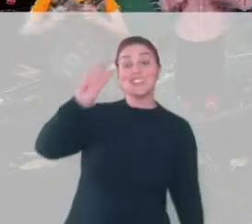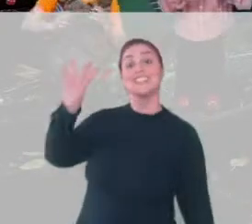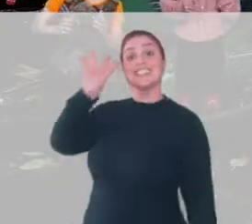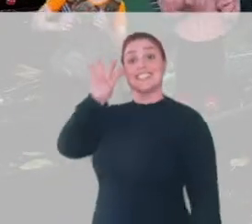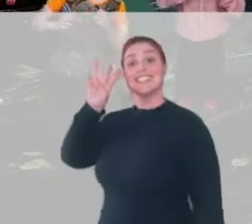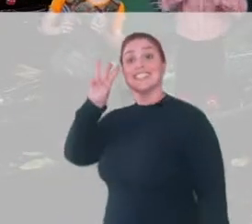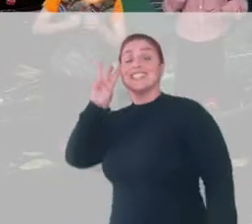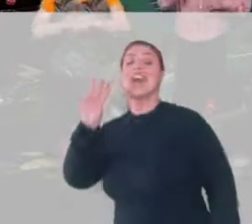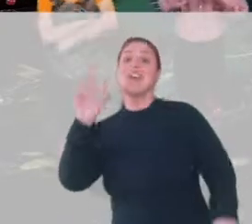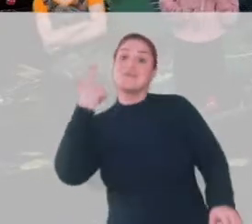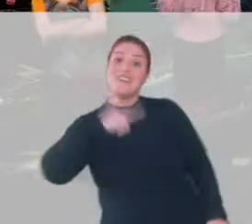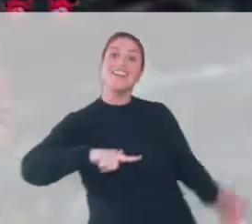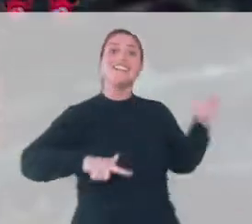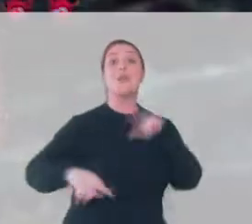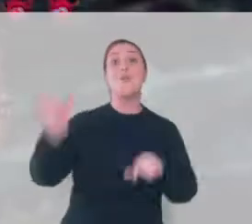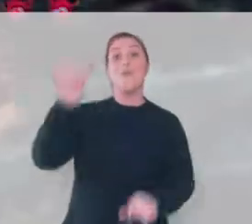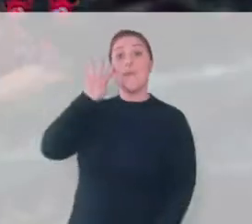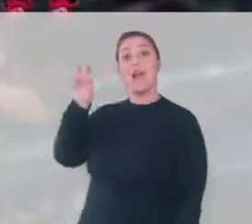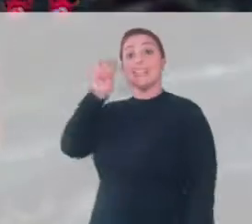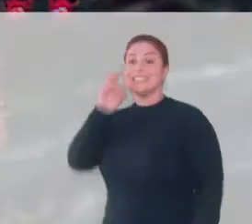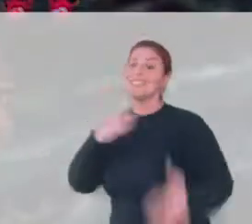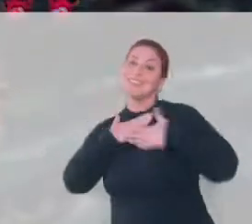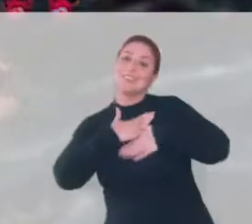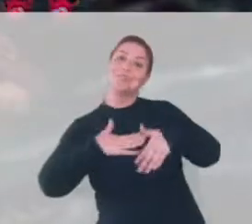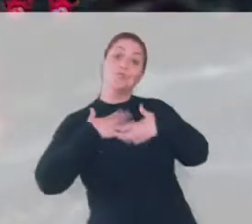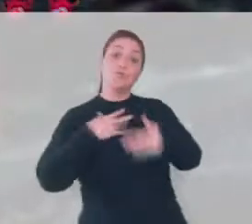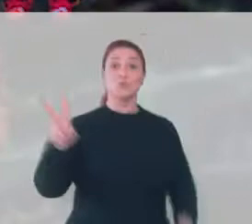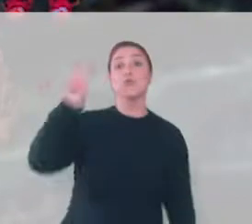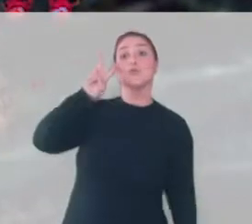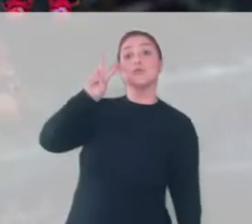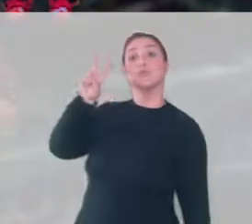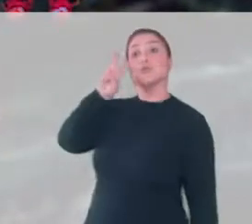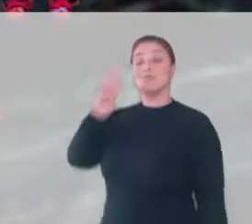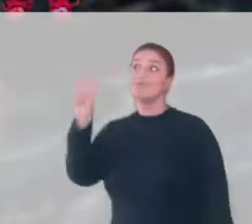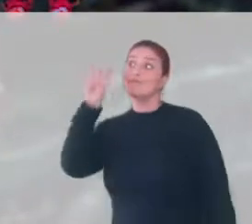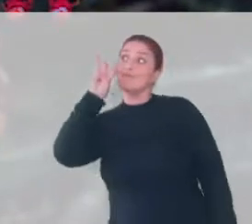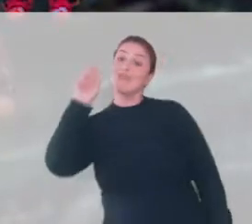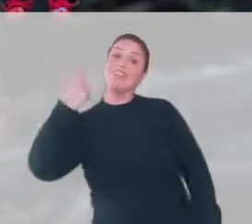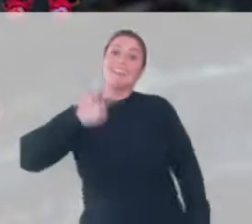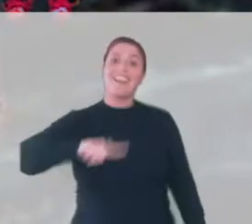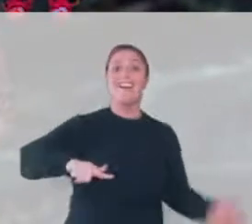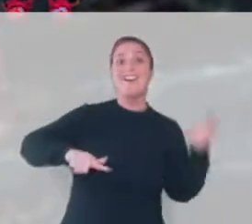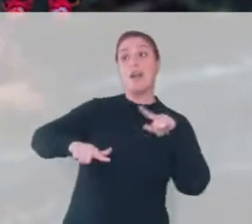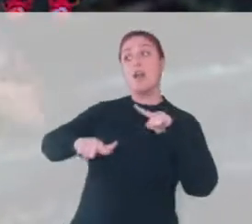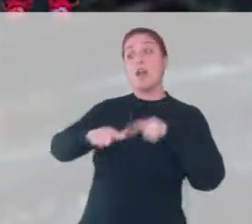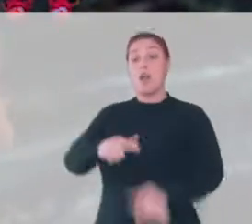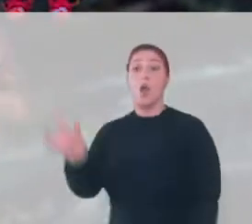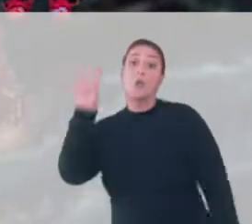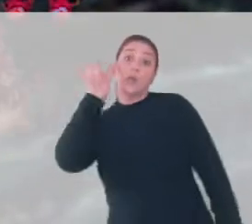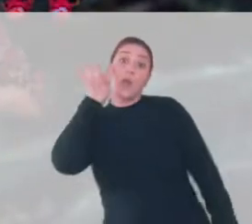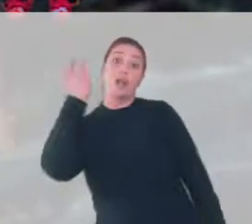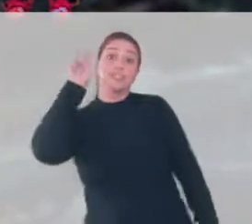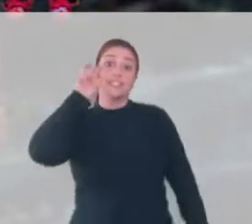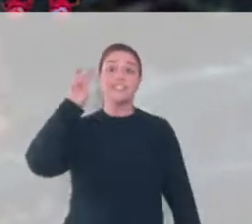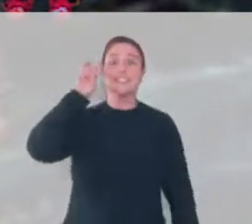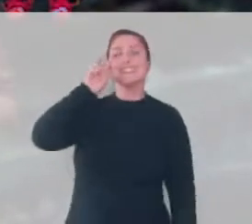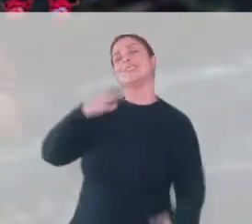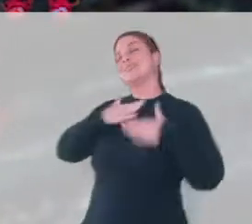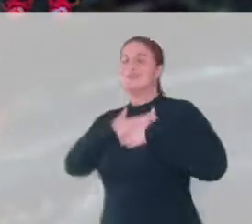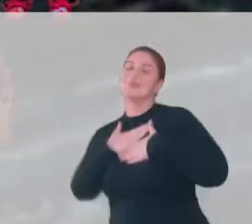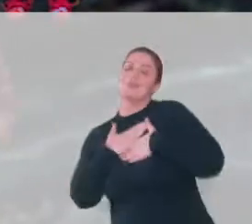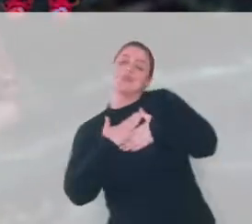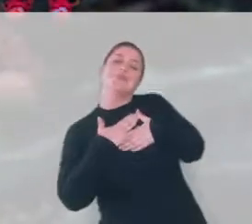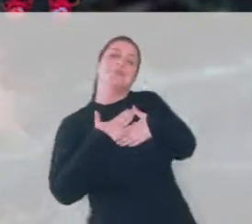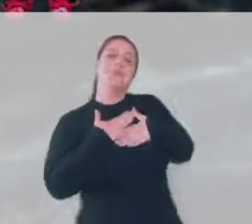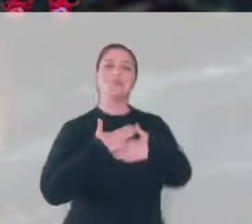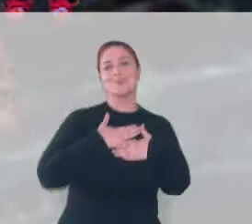Quarta e quinta-feira, meu bem. Segunda e terça-feira vai vir. Quarta e